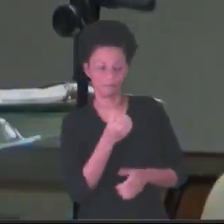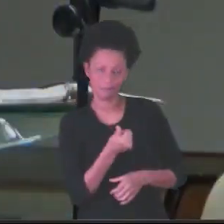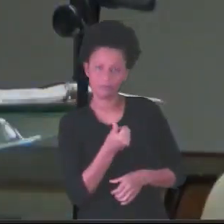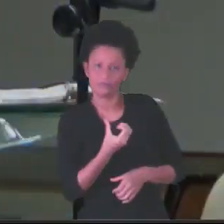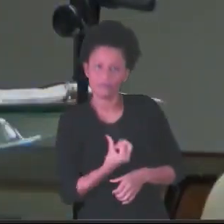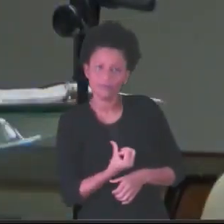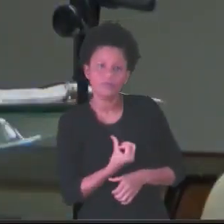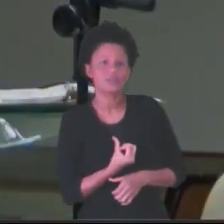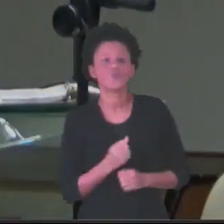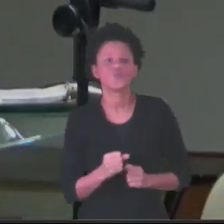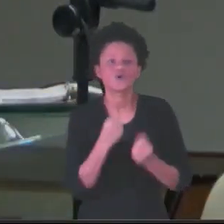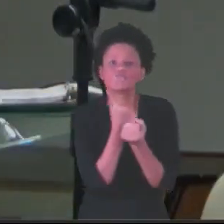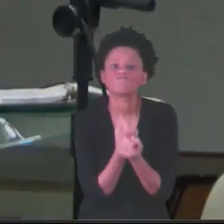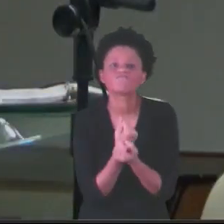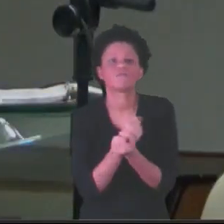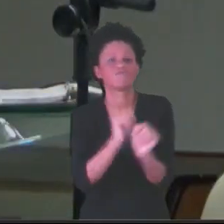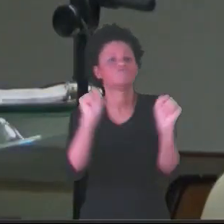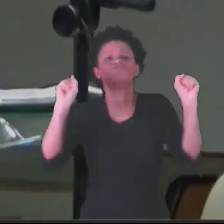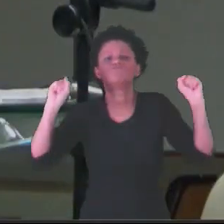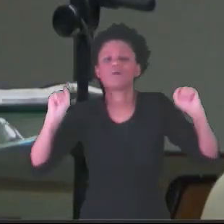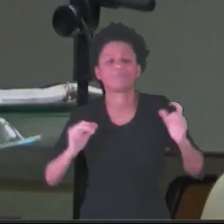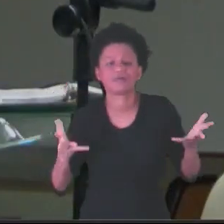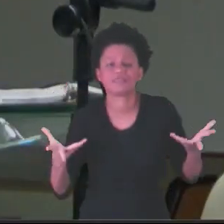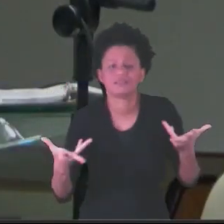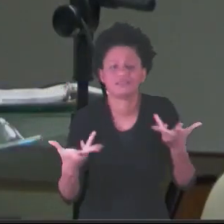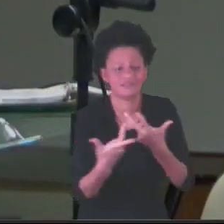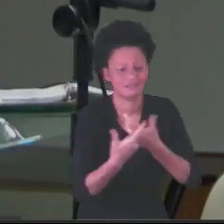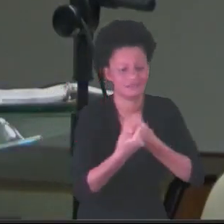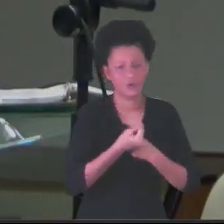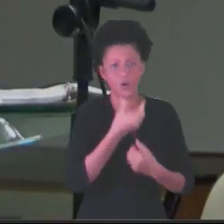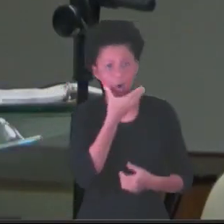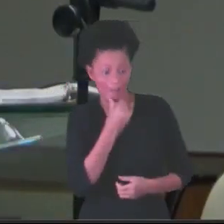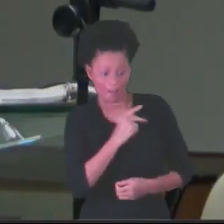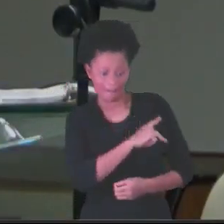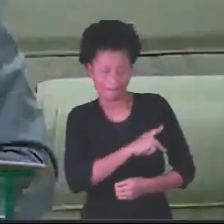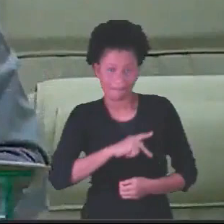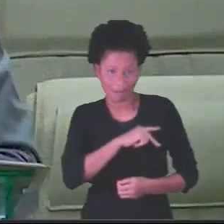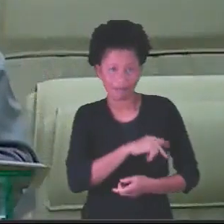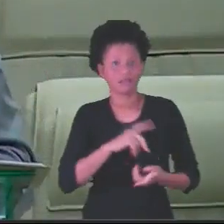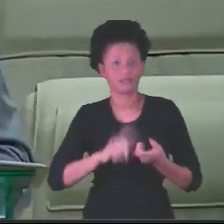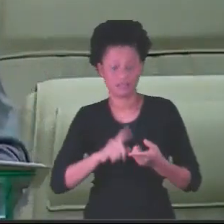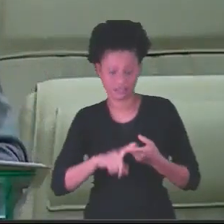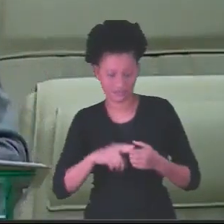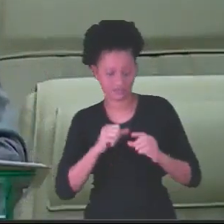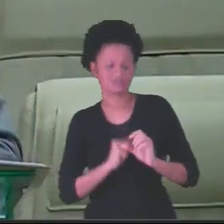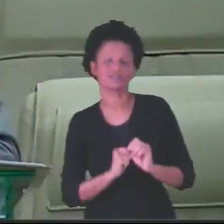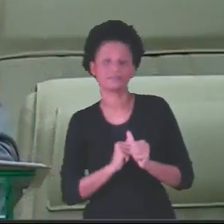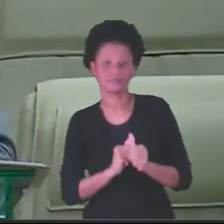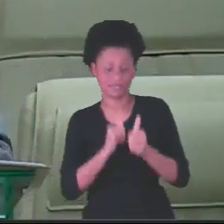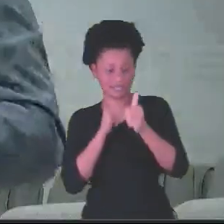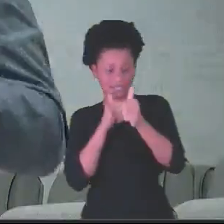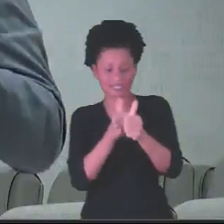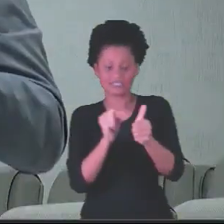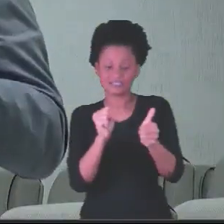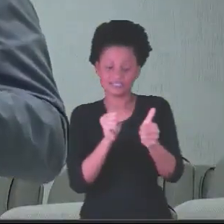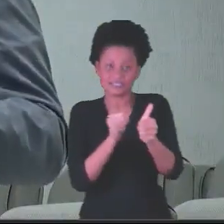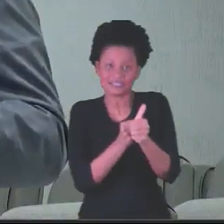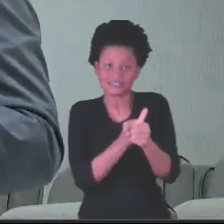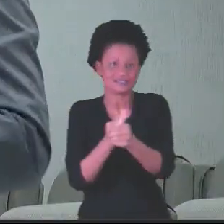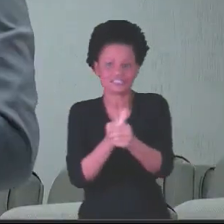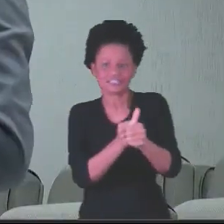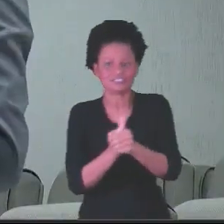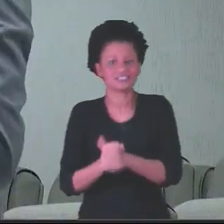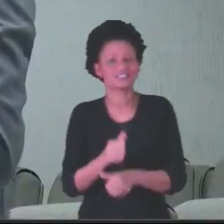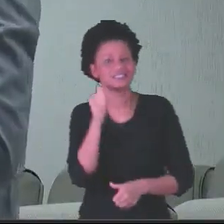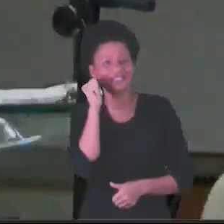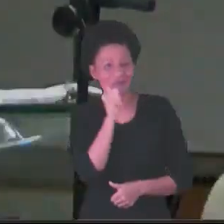a grande libertação feita por paulo e silas daquela jovem grega que era possuída